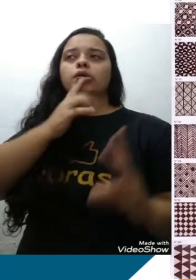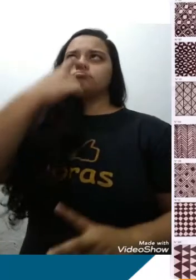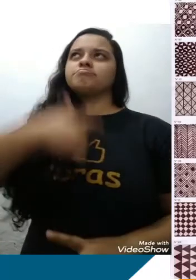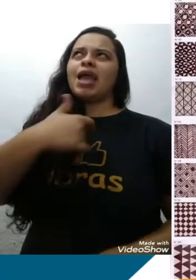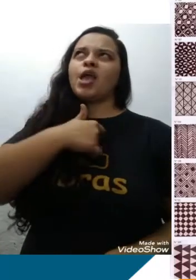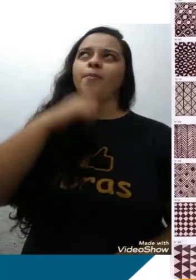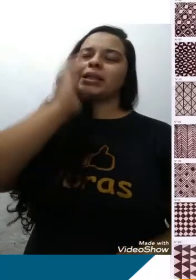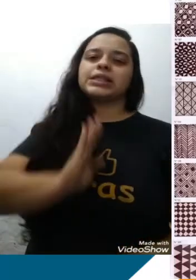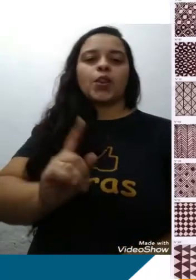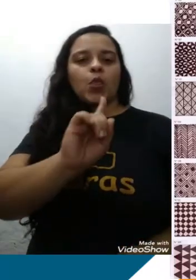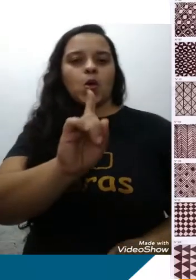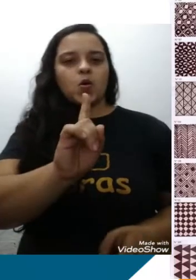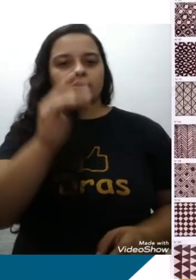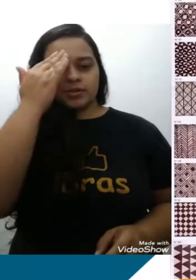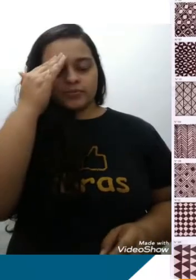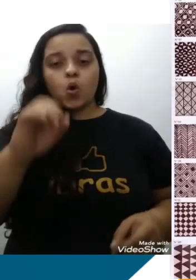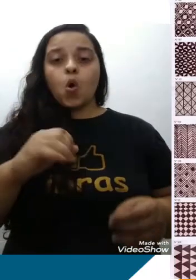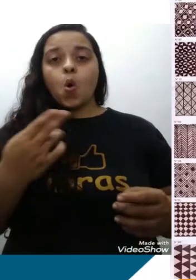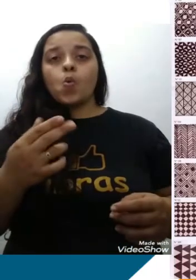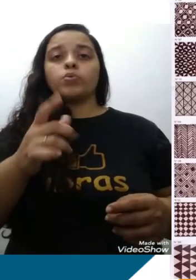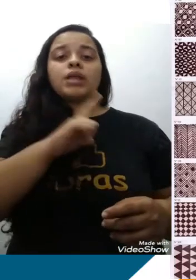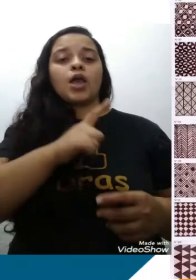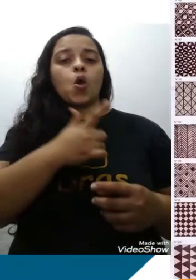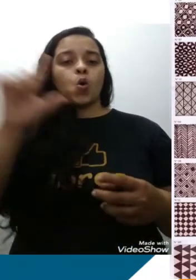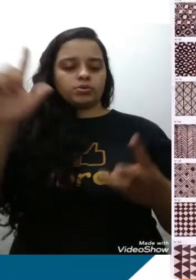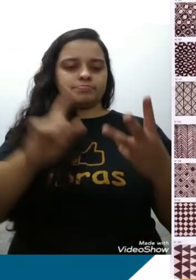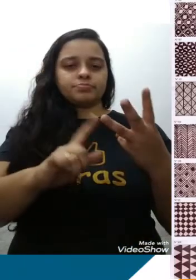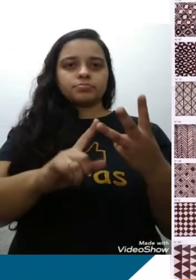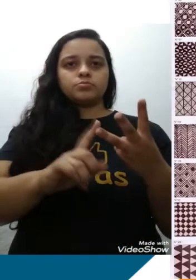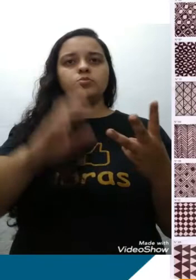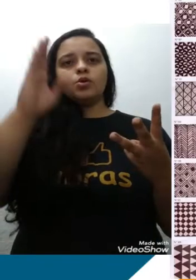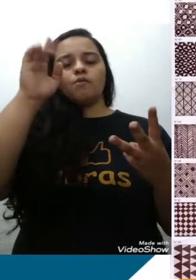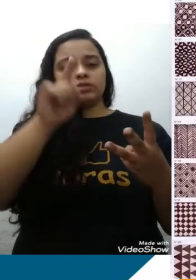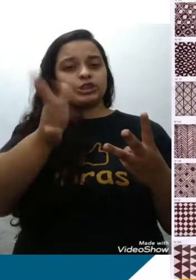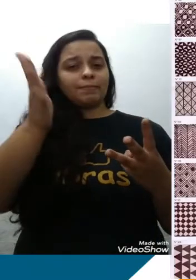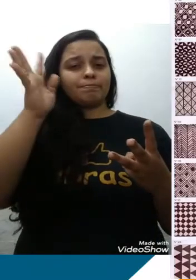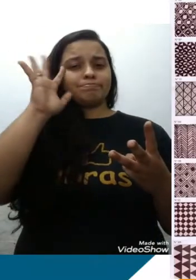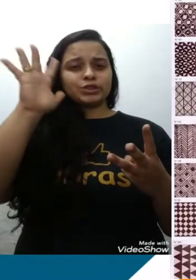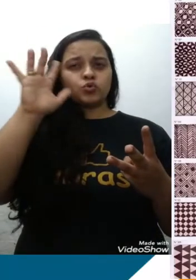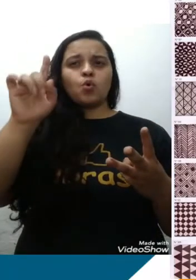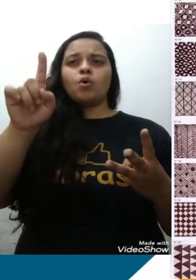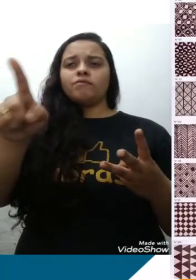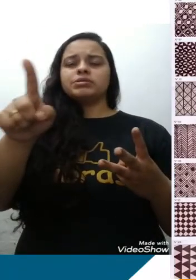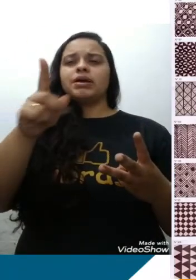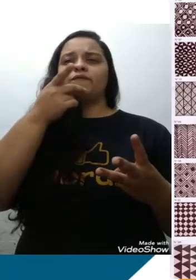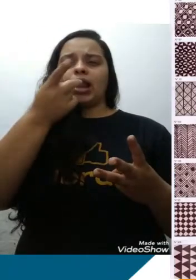nem existia. Outra questão importante é: vocês já pensaram o que significa dizer que o Brasil foi